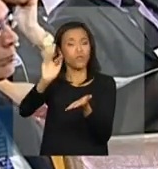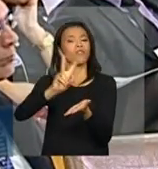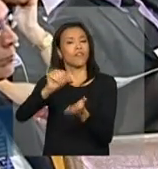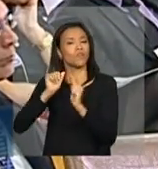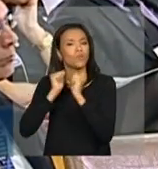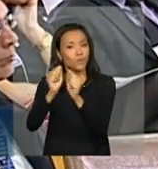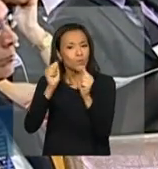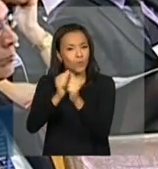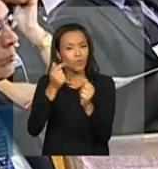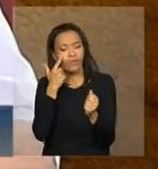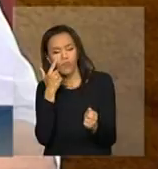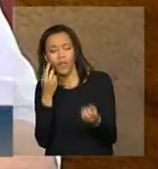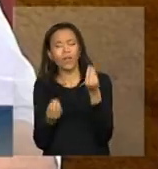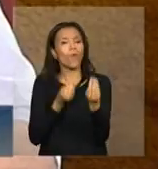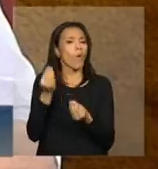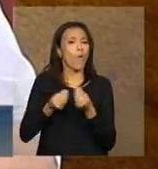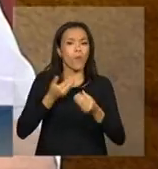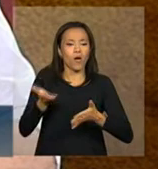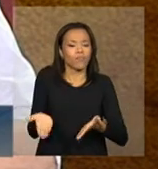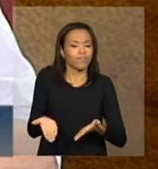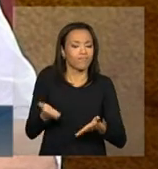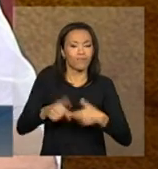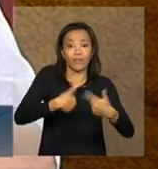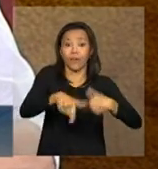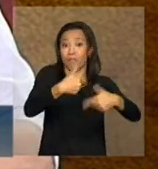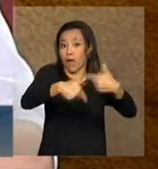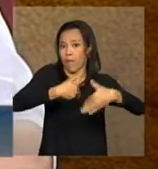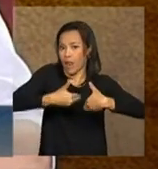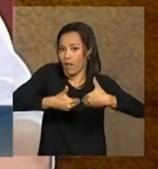todo, exatamente porque é o